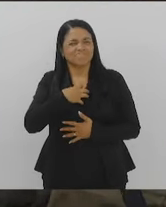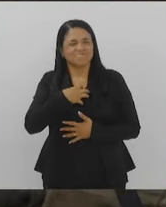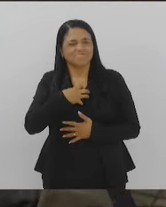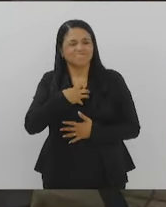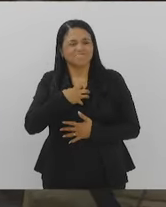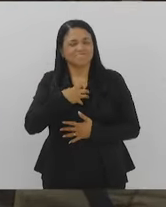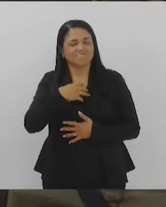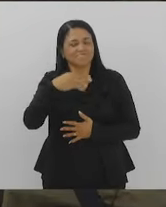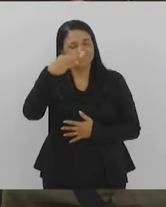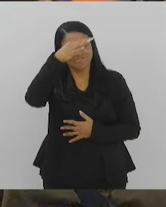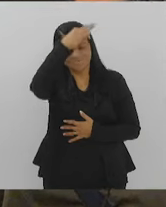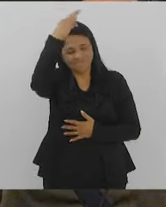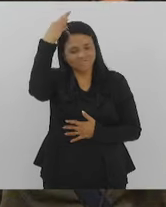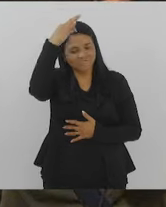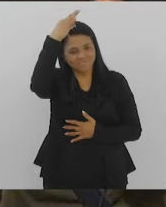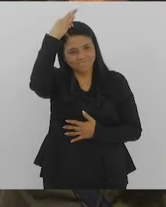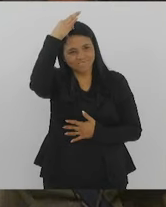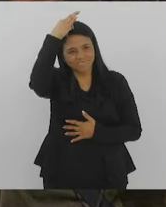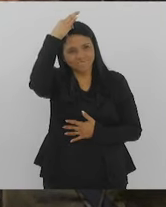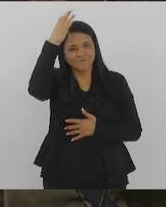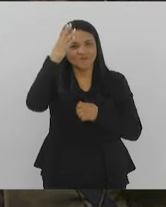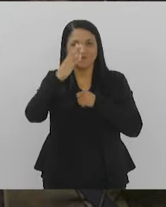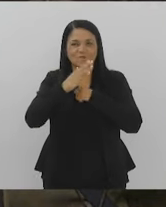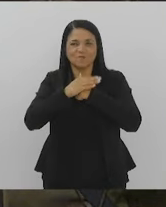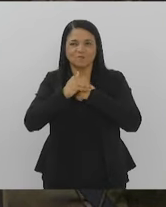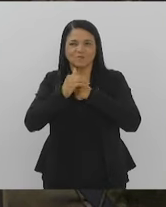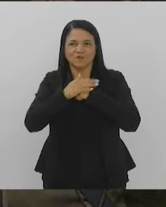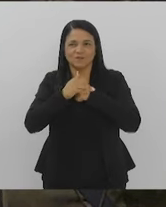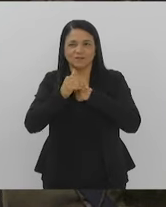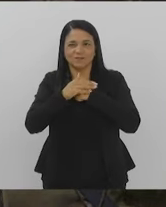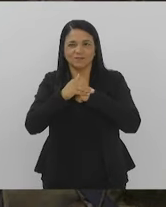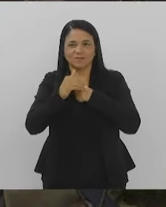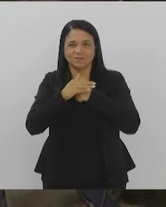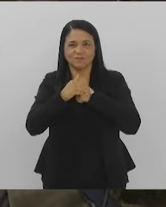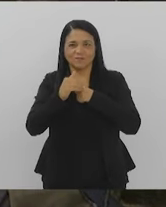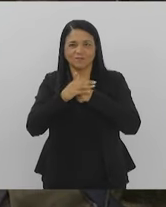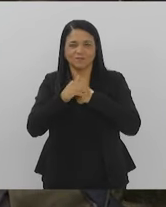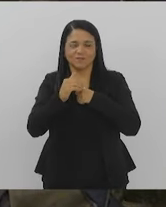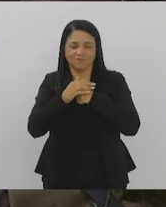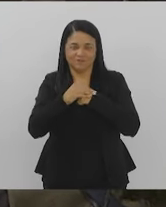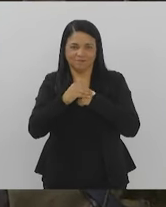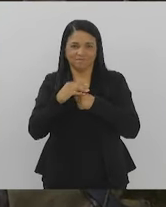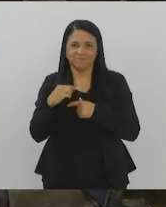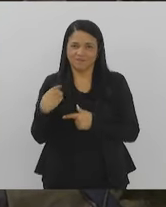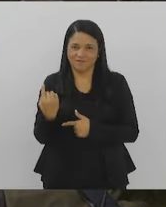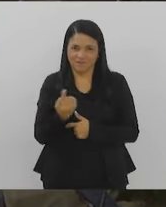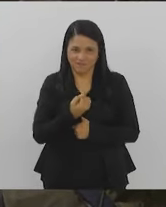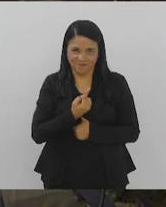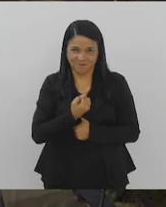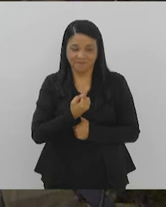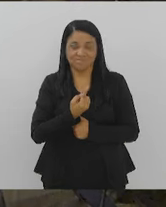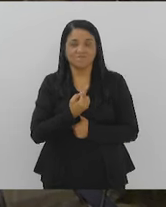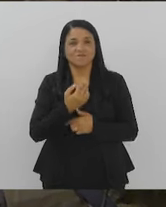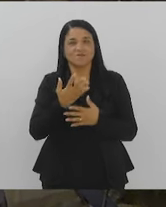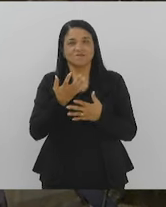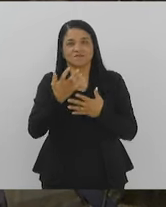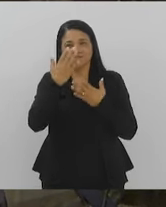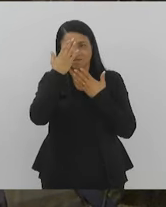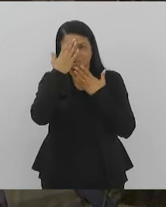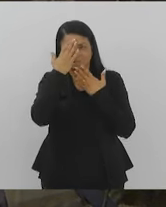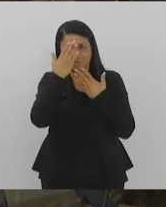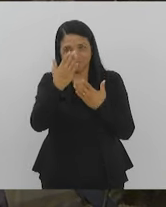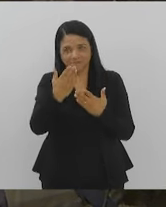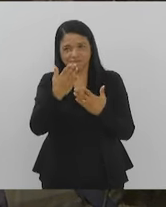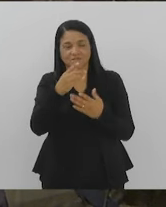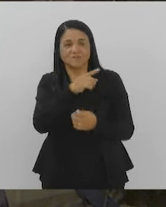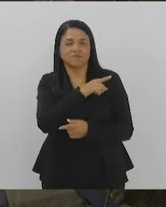Espírito Santo Consolador que está aqui entre nós. E eu quero agradecer a